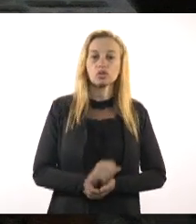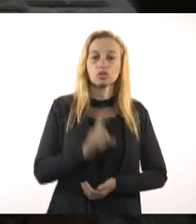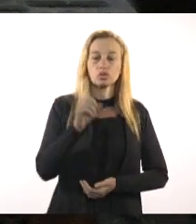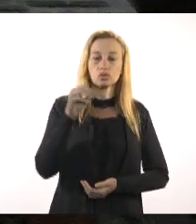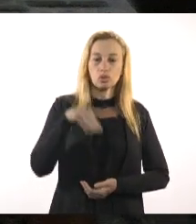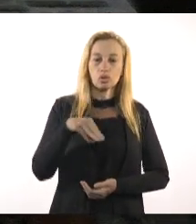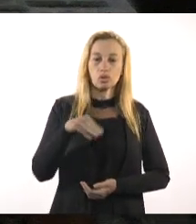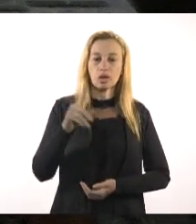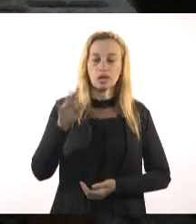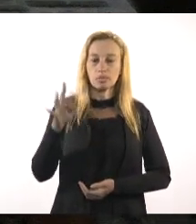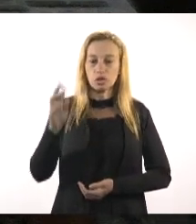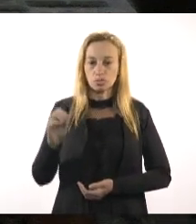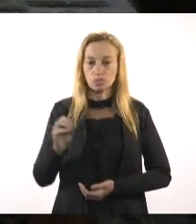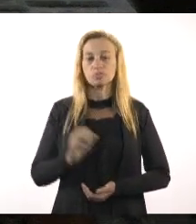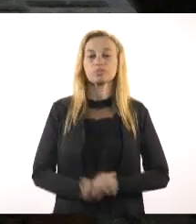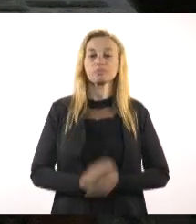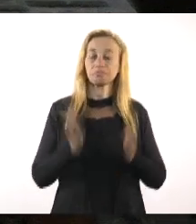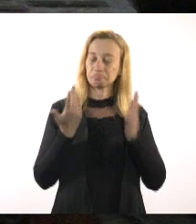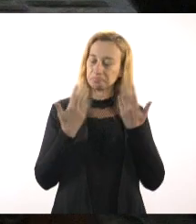João Tempesta.